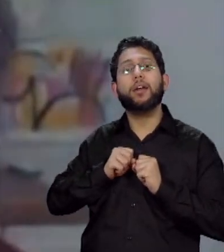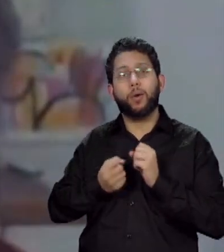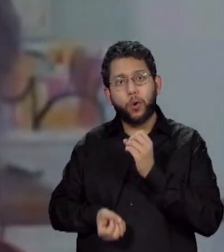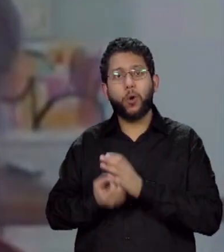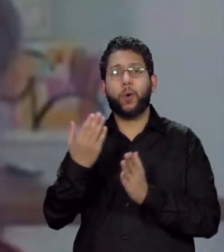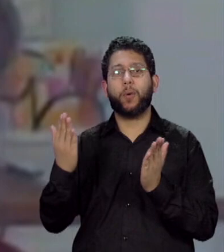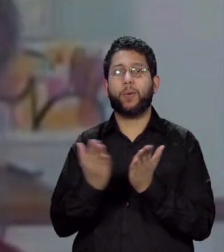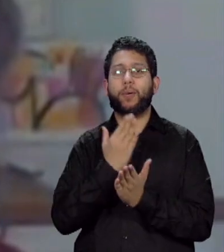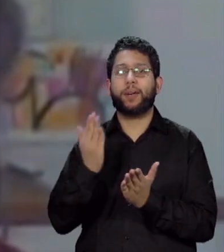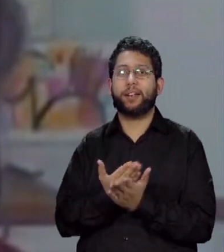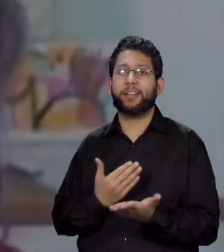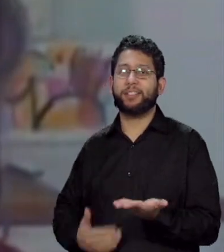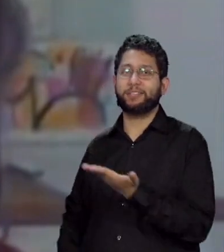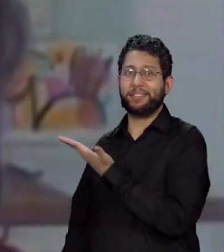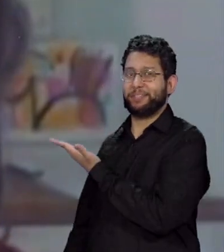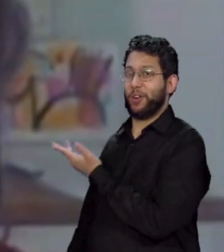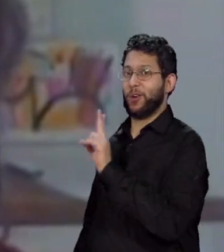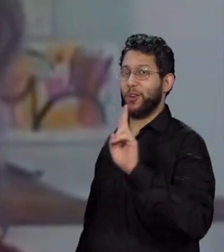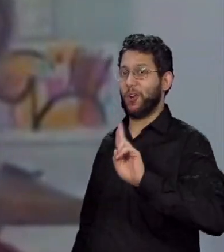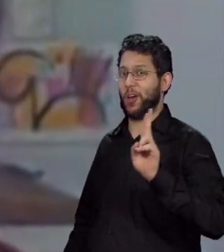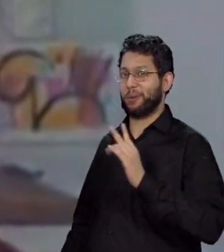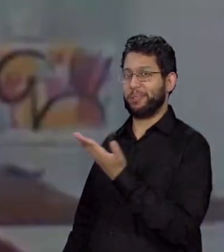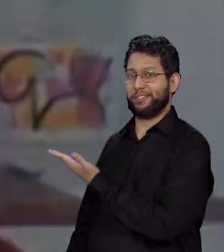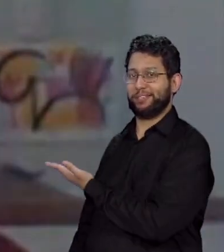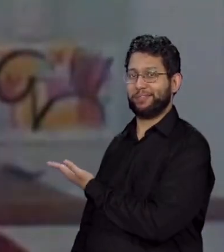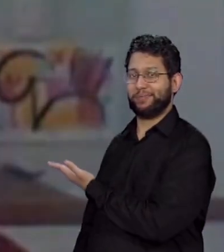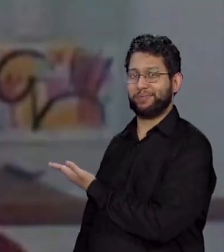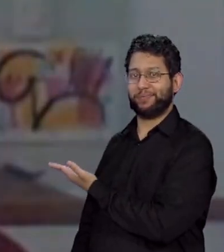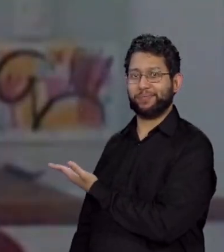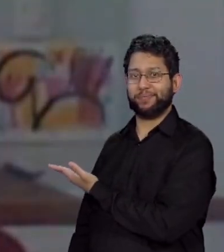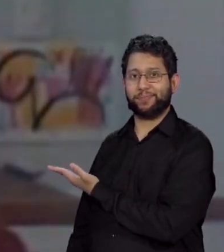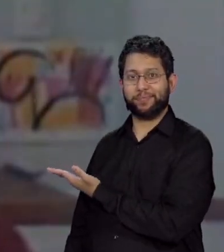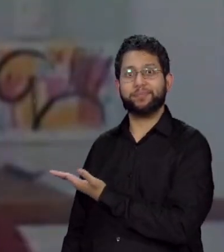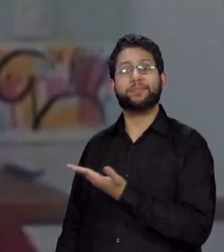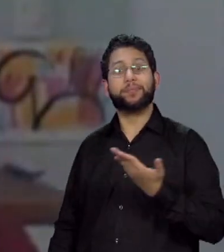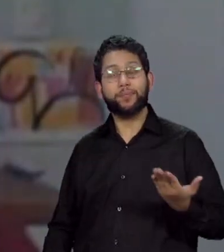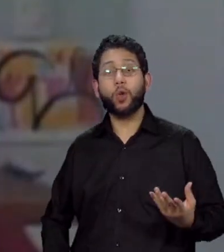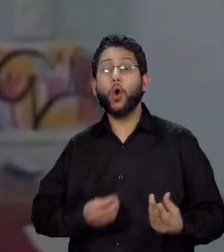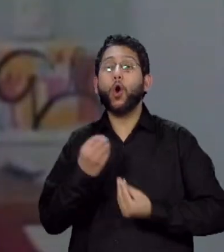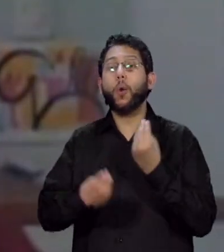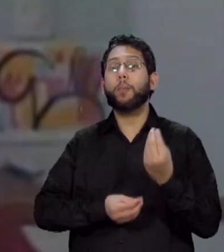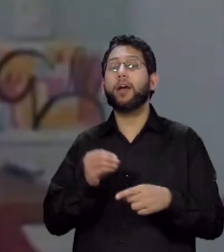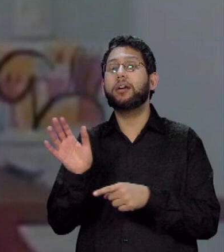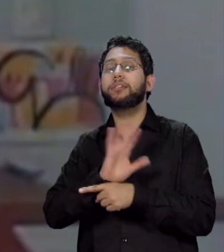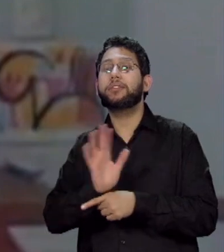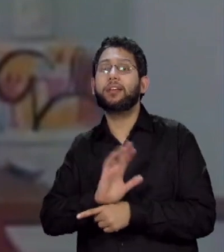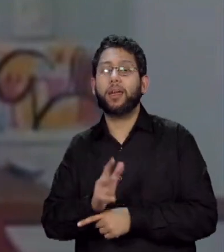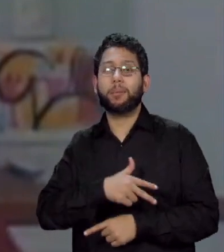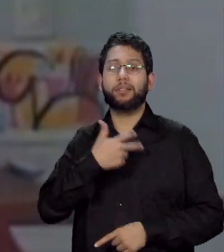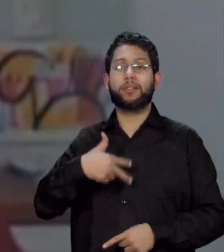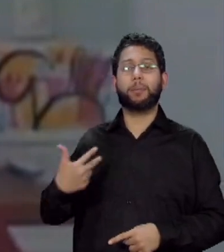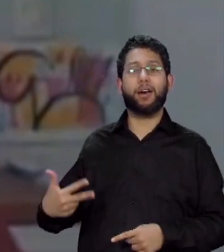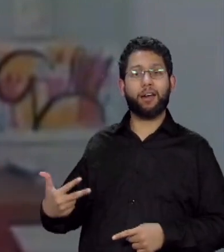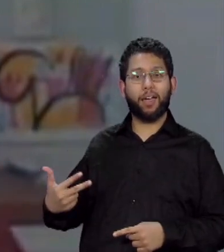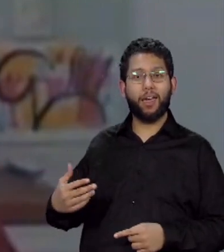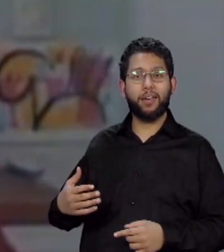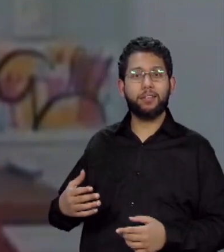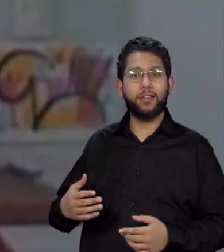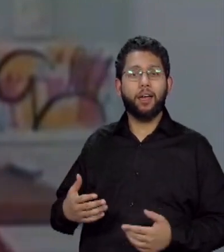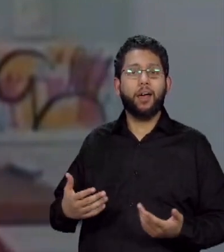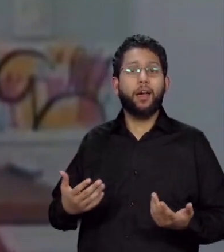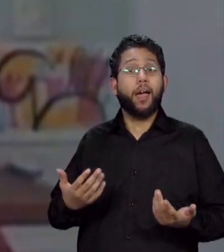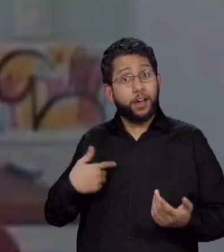esse livro aqui, The Global Audience of Danish Television Drama. Ela levanta e abaixa o livro de capa preta e título vermelho.